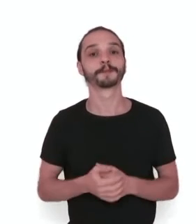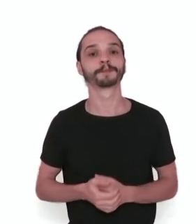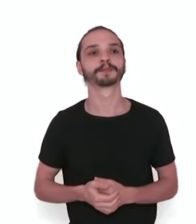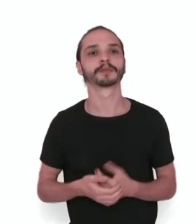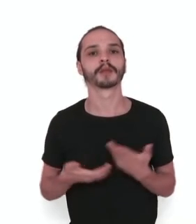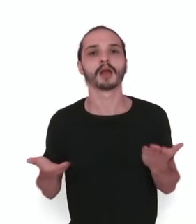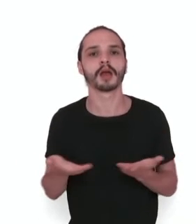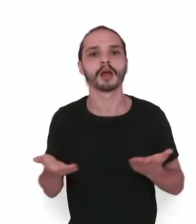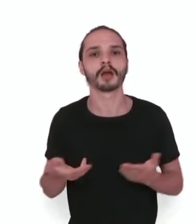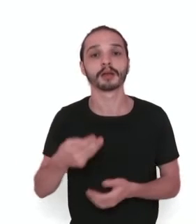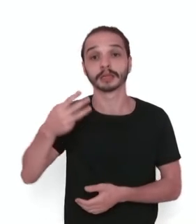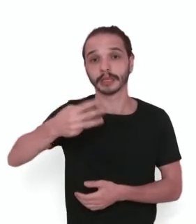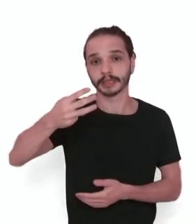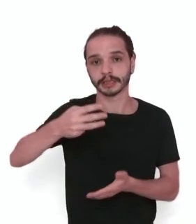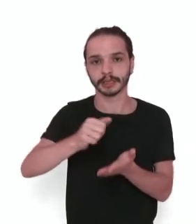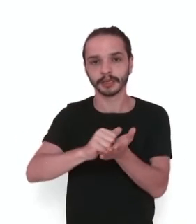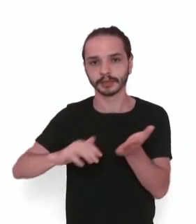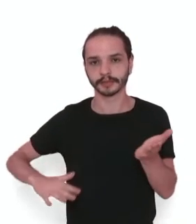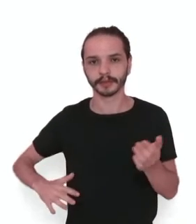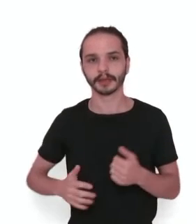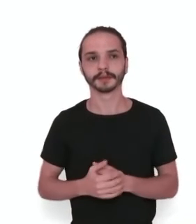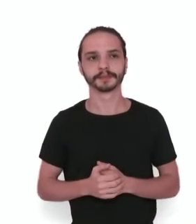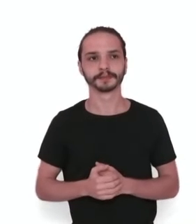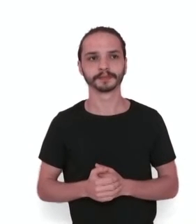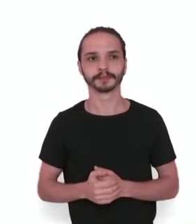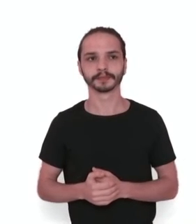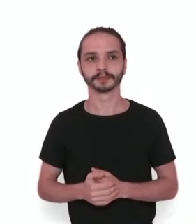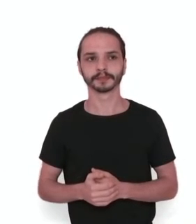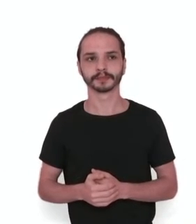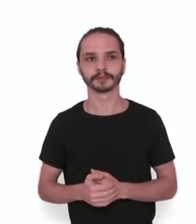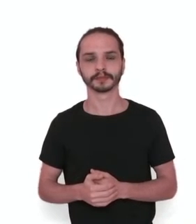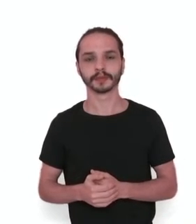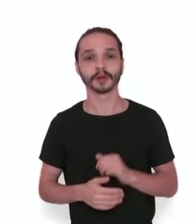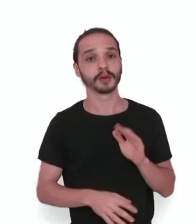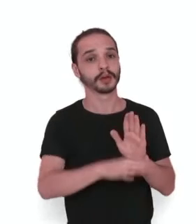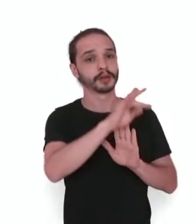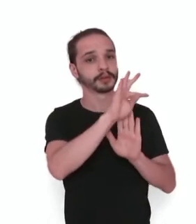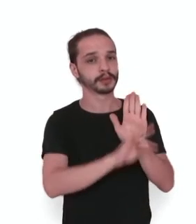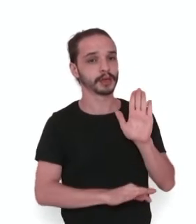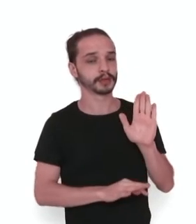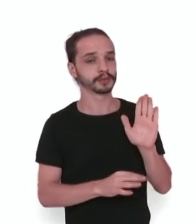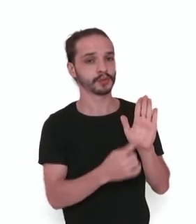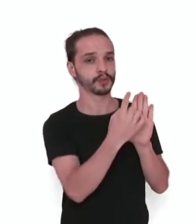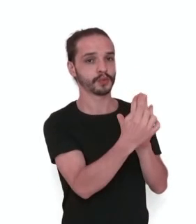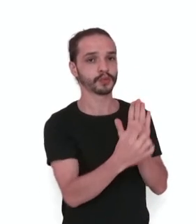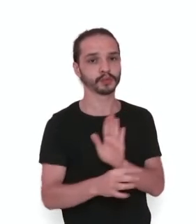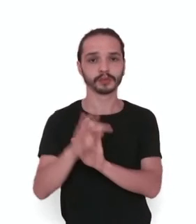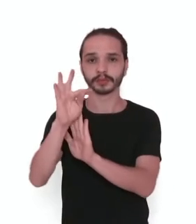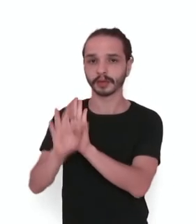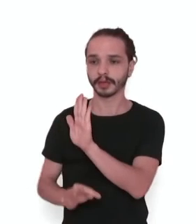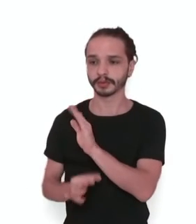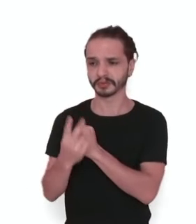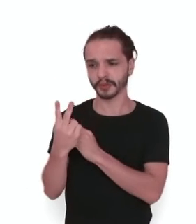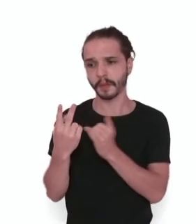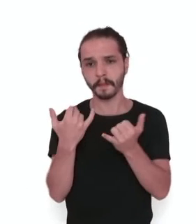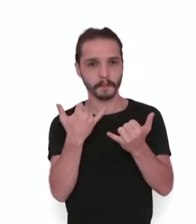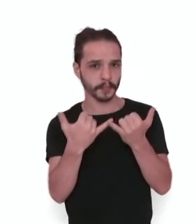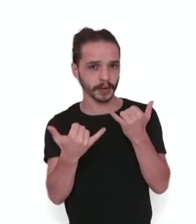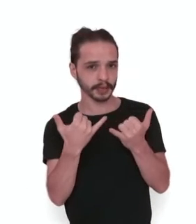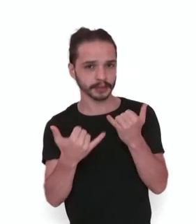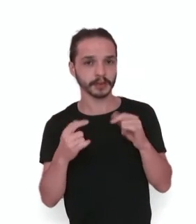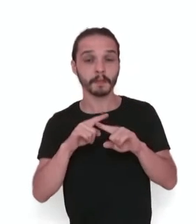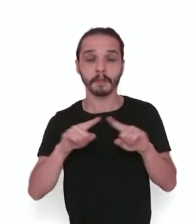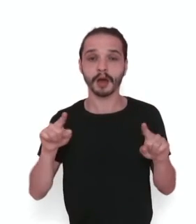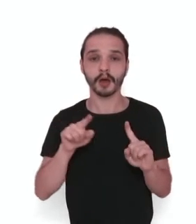terceira atividade. Embora o texto da leitura 1 seja semelhante ao da leitura 2, os dois apresentam